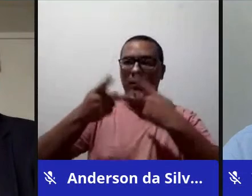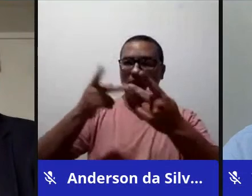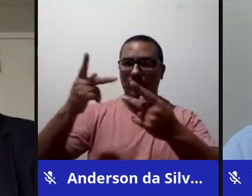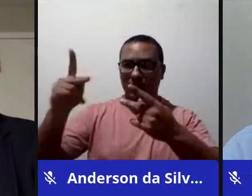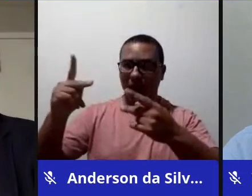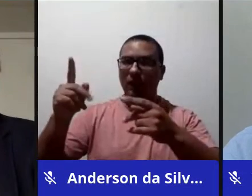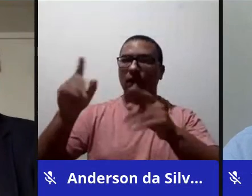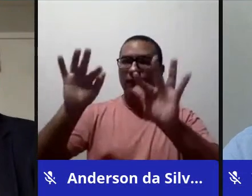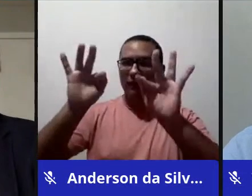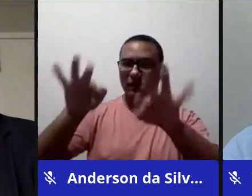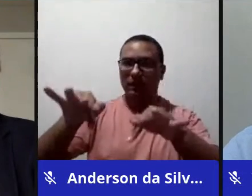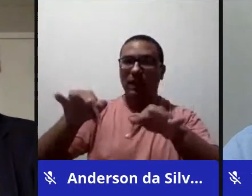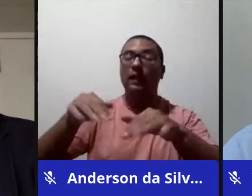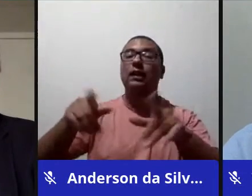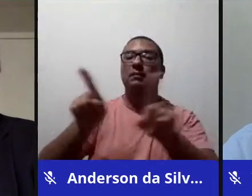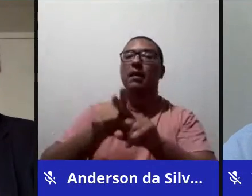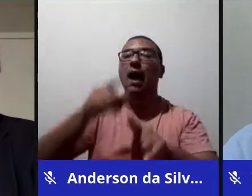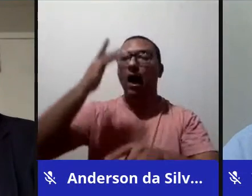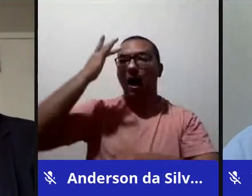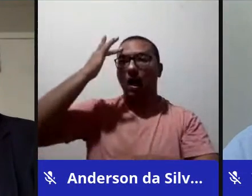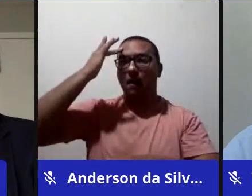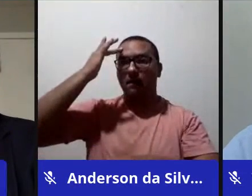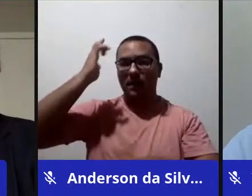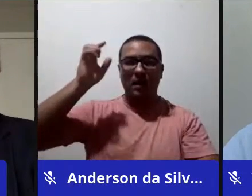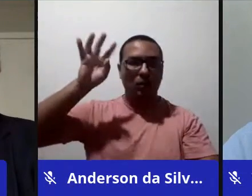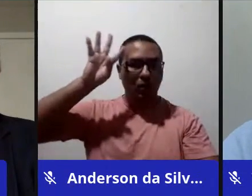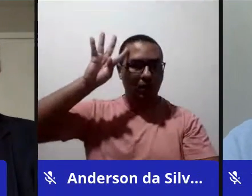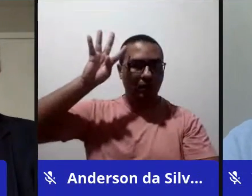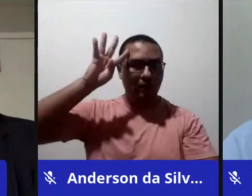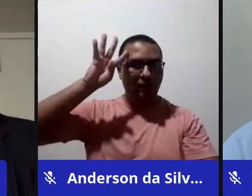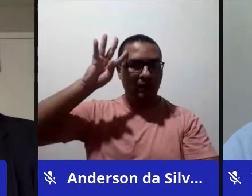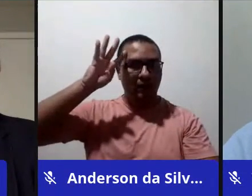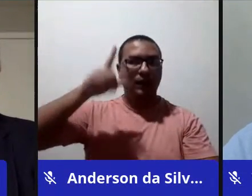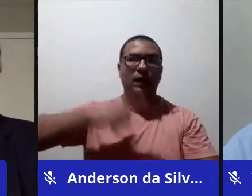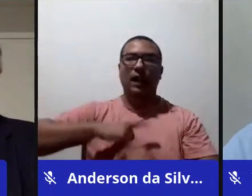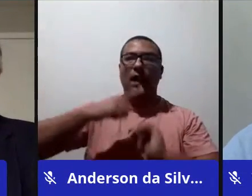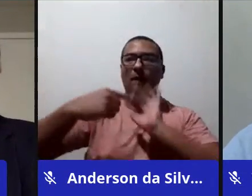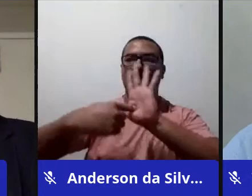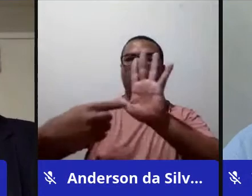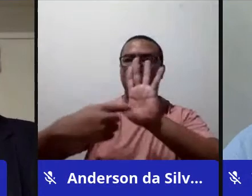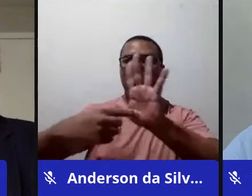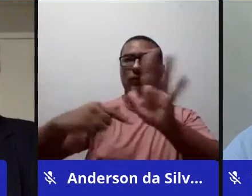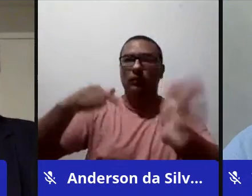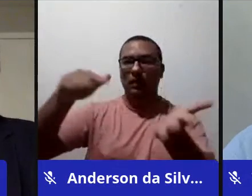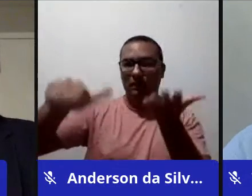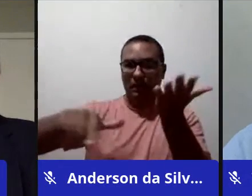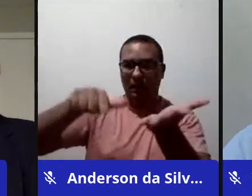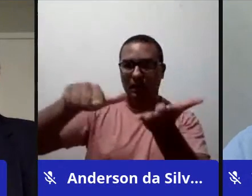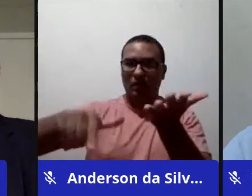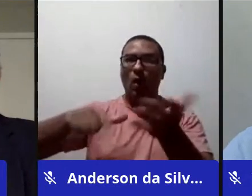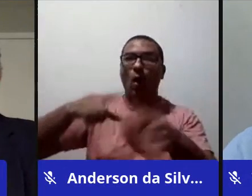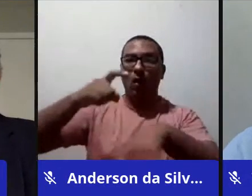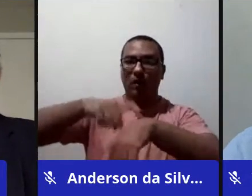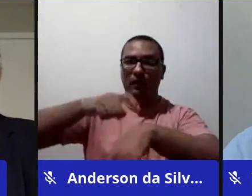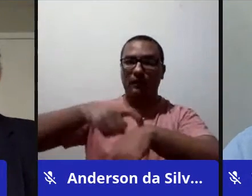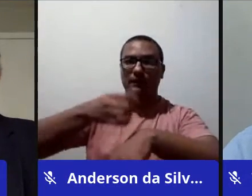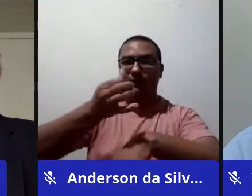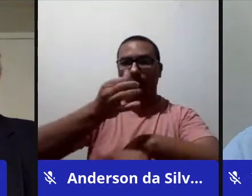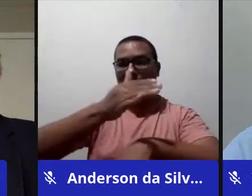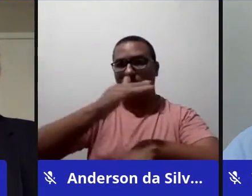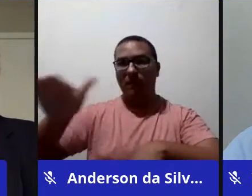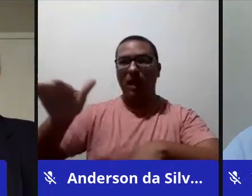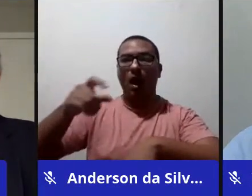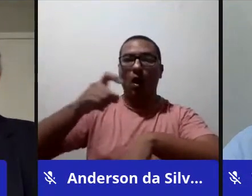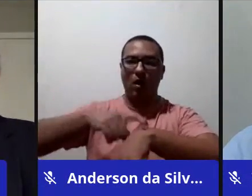de lembrar que amanhã, quarta-feira, nós temos as apresentações de trabalho a partir das 6h30, horário de Mato Grosso do